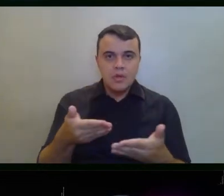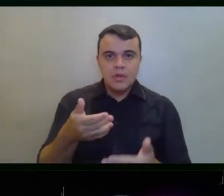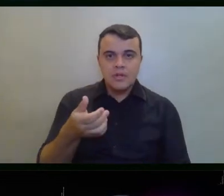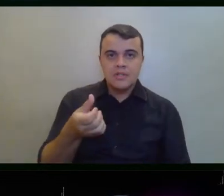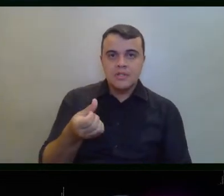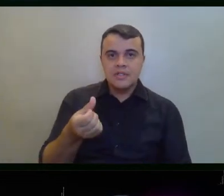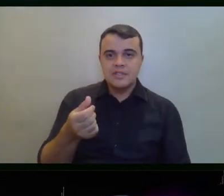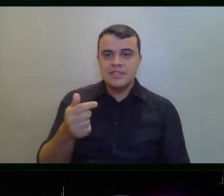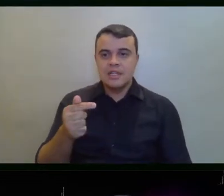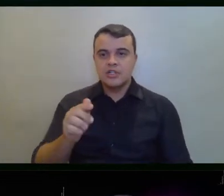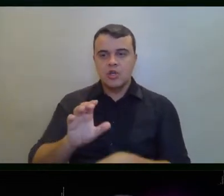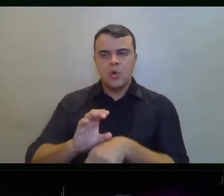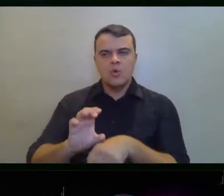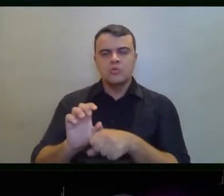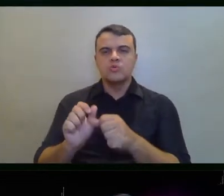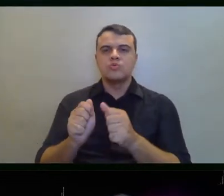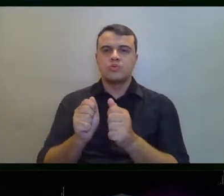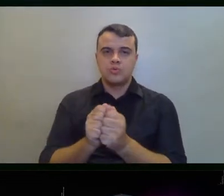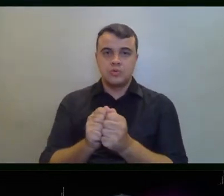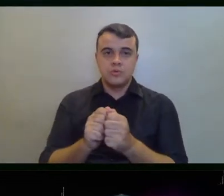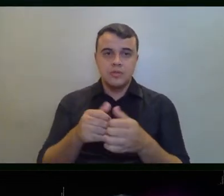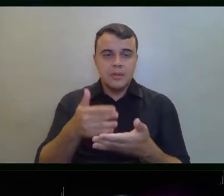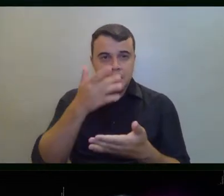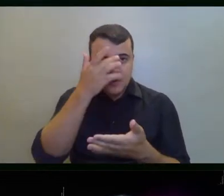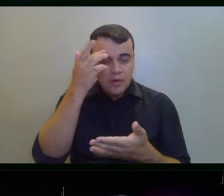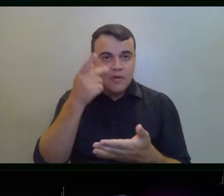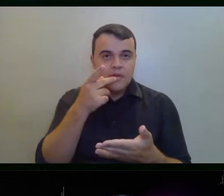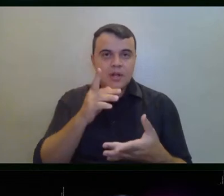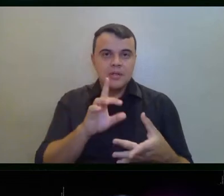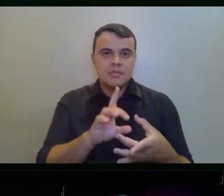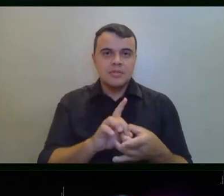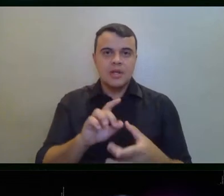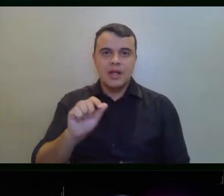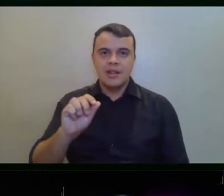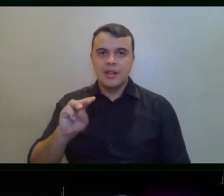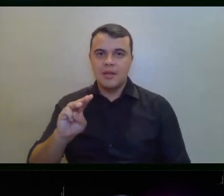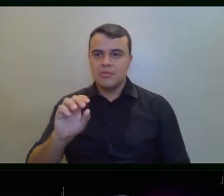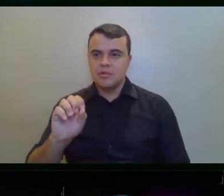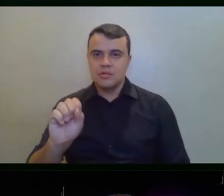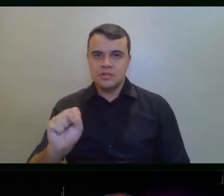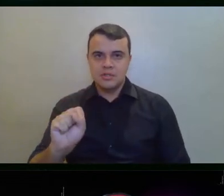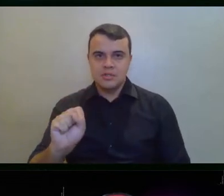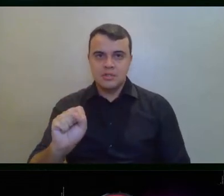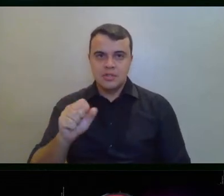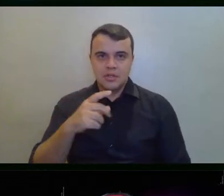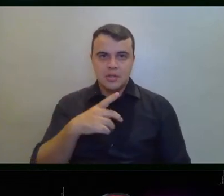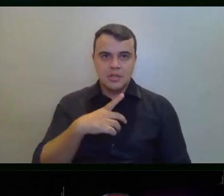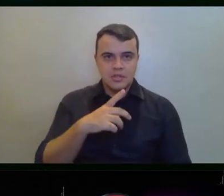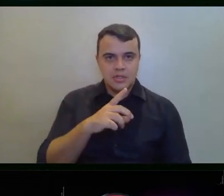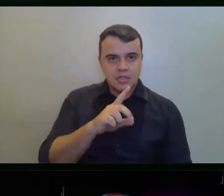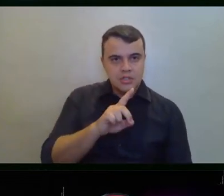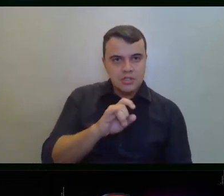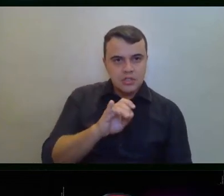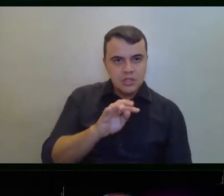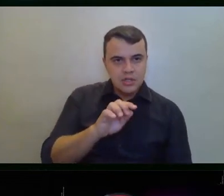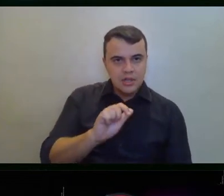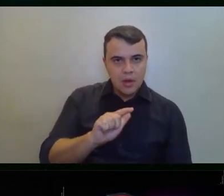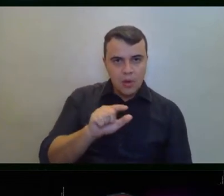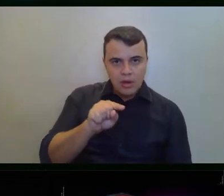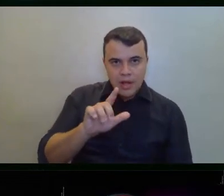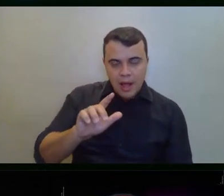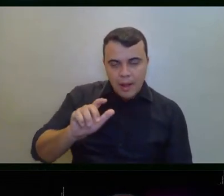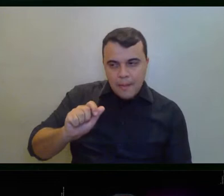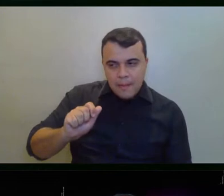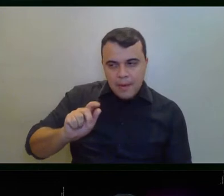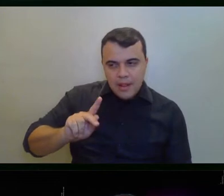sete bootcamps ao mesmo tempo pessoal falou da parceira da WS fizemos uma parceria nós somos digital Partner da WS a